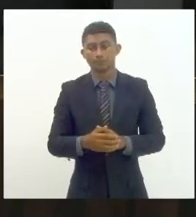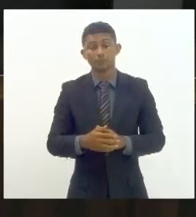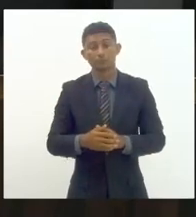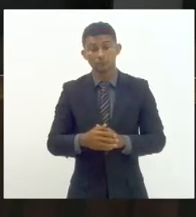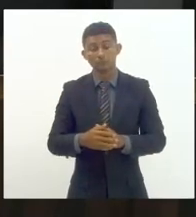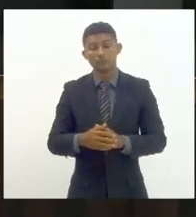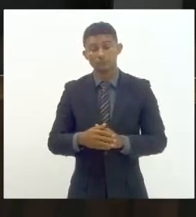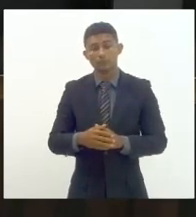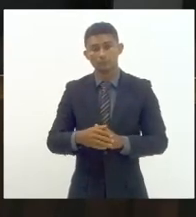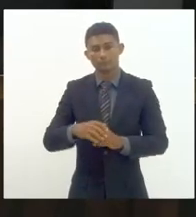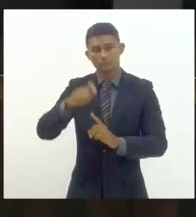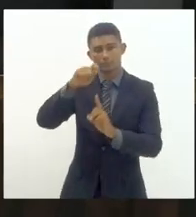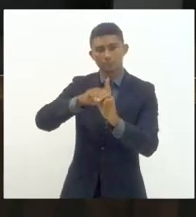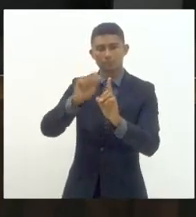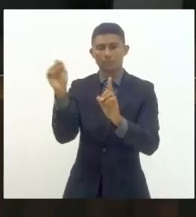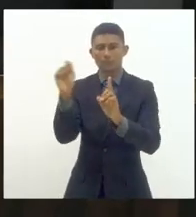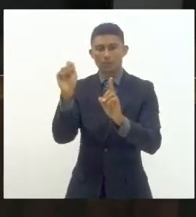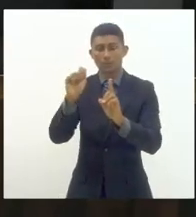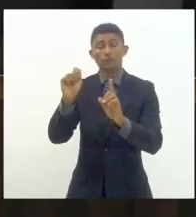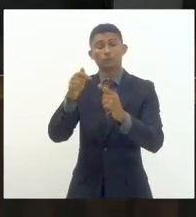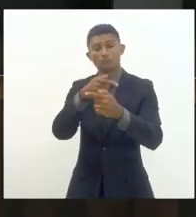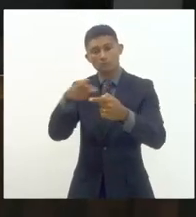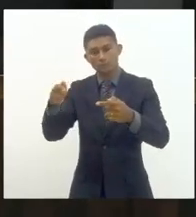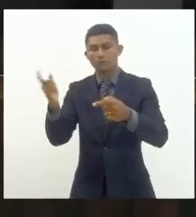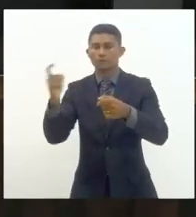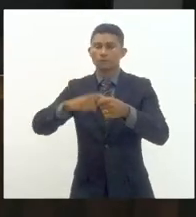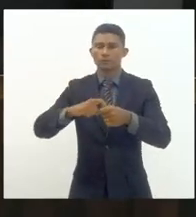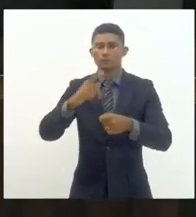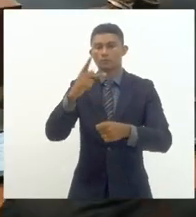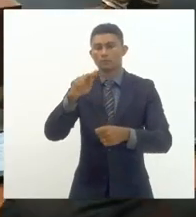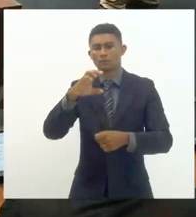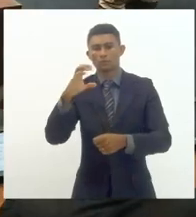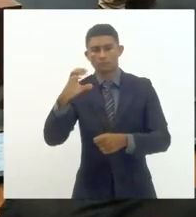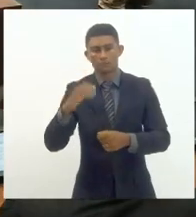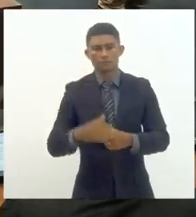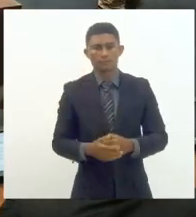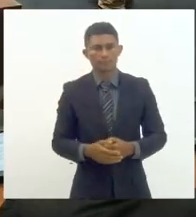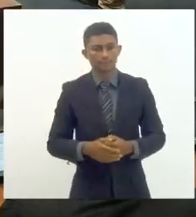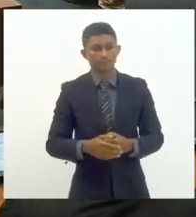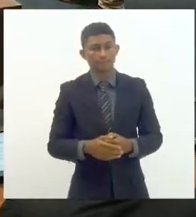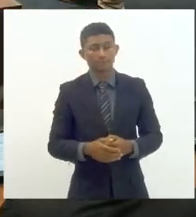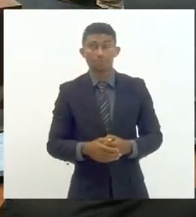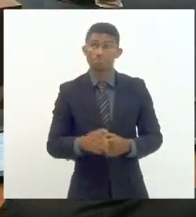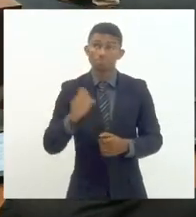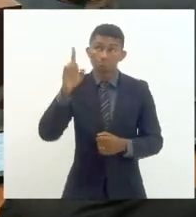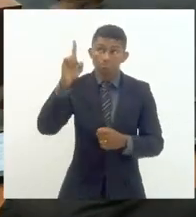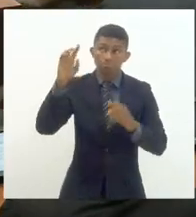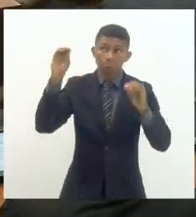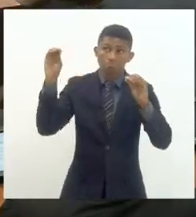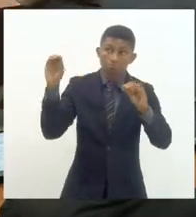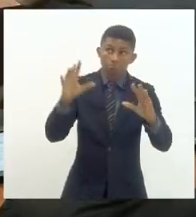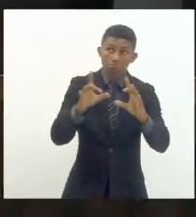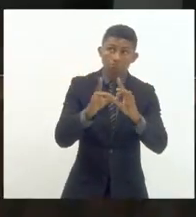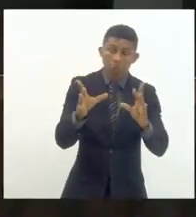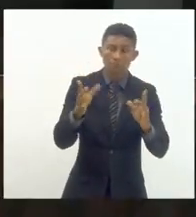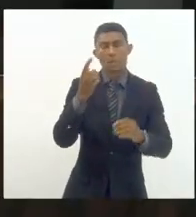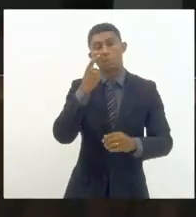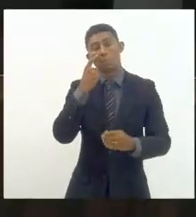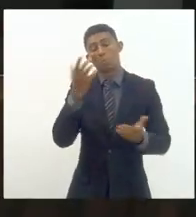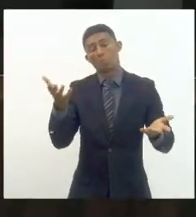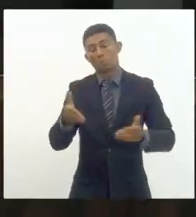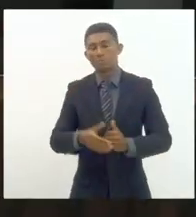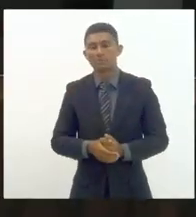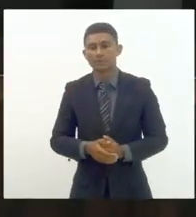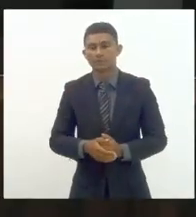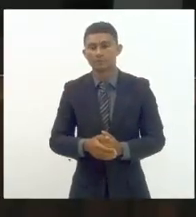ela na primeira semana de agosto. Perfeito. Se papai do céu permitir. Espera aí, agora tem a questão do